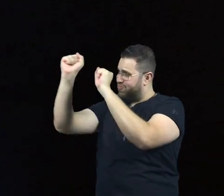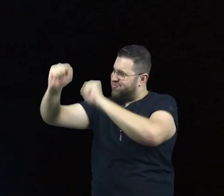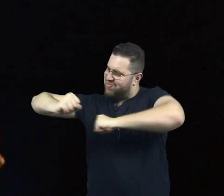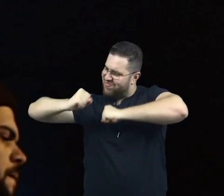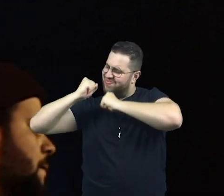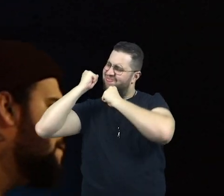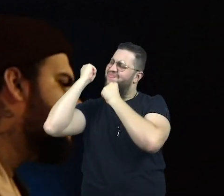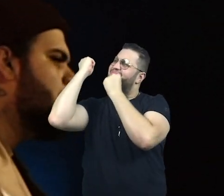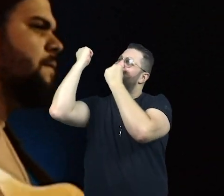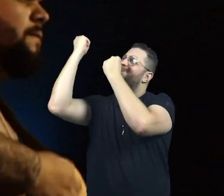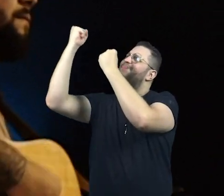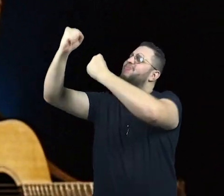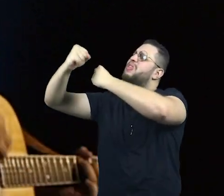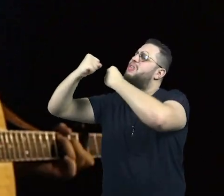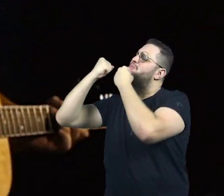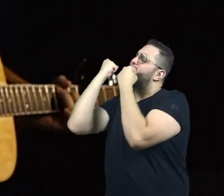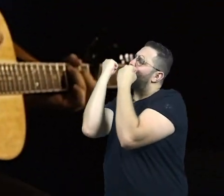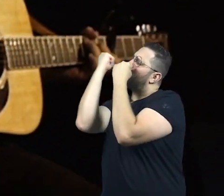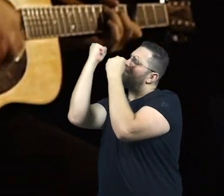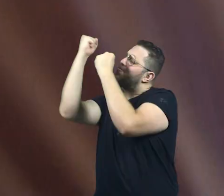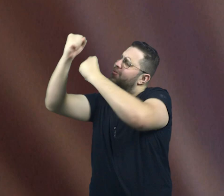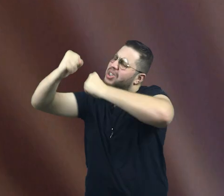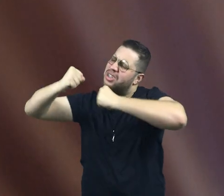Teu é o